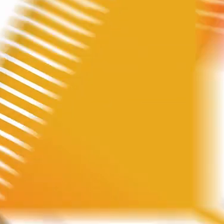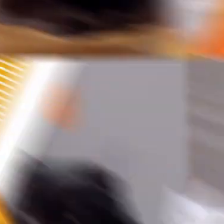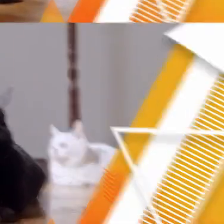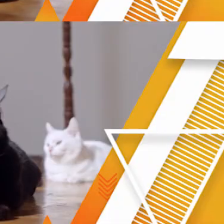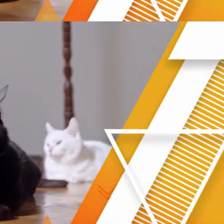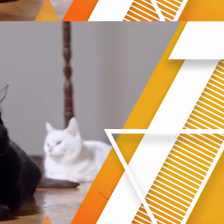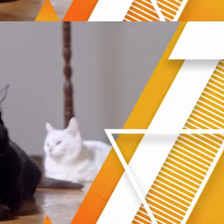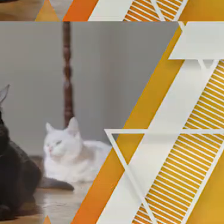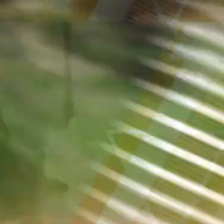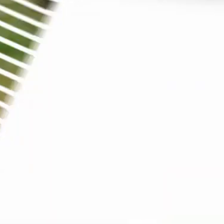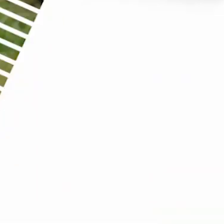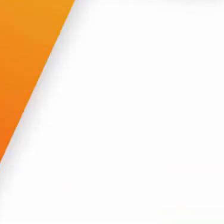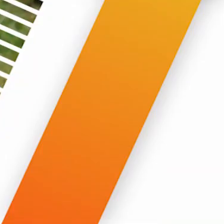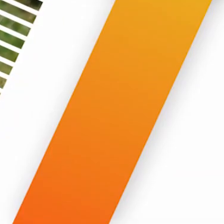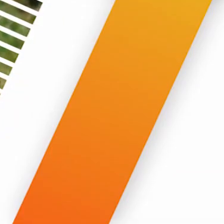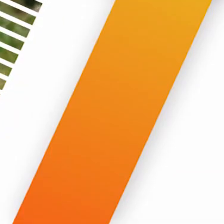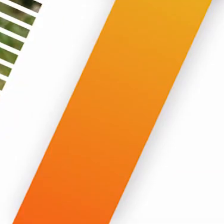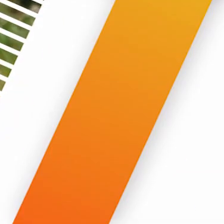aí